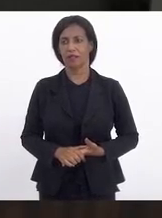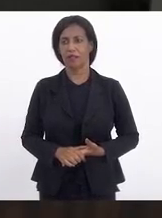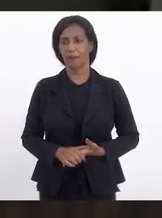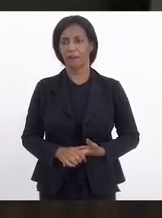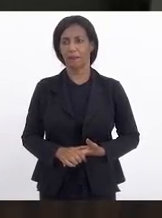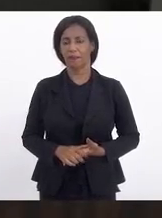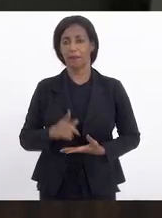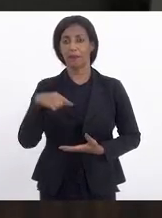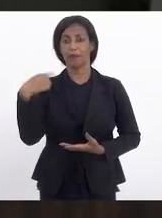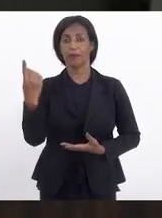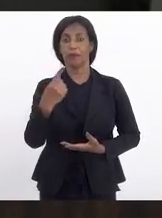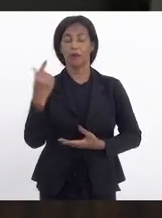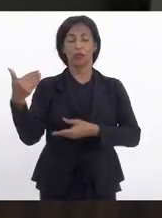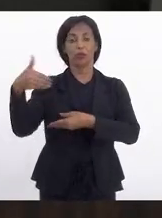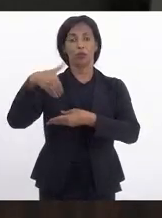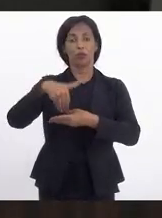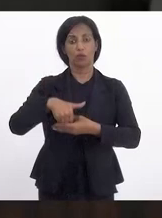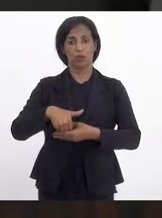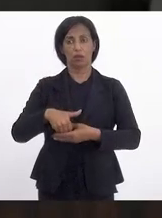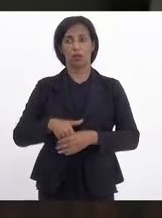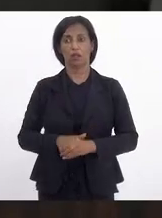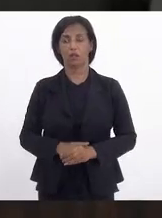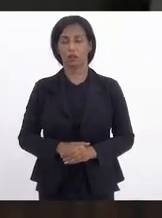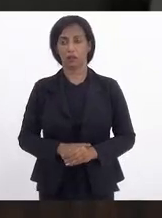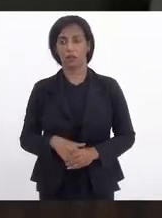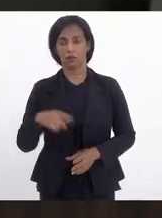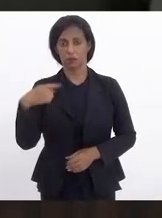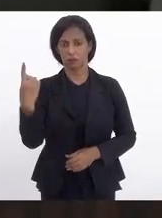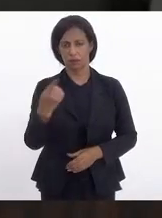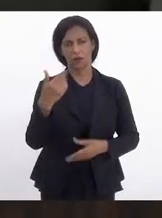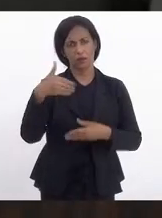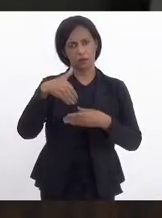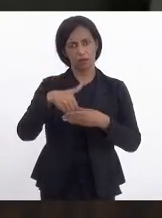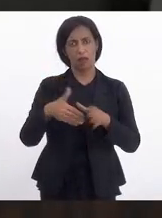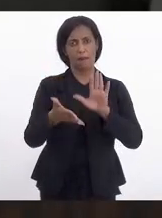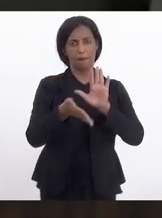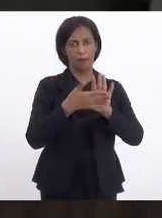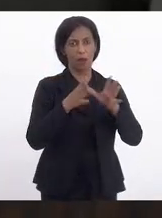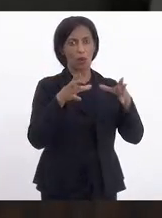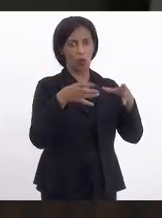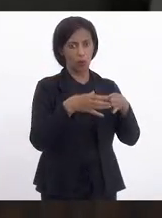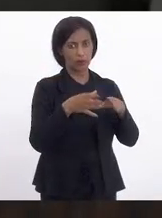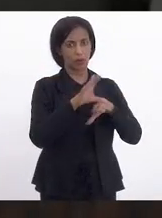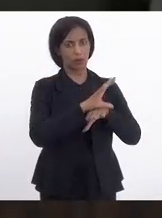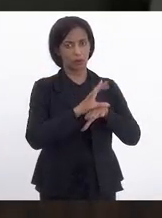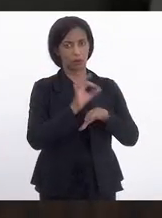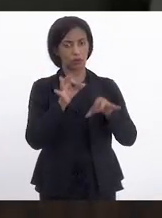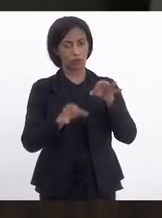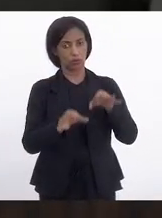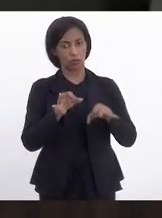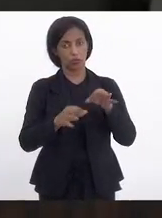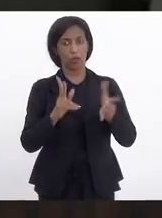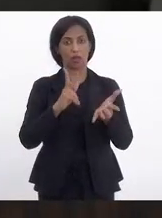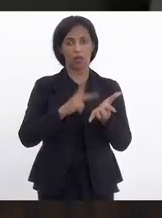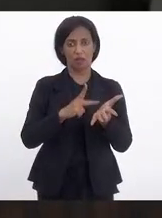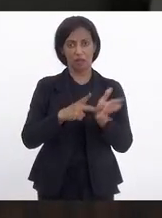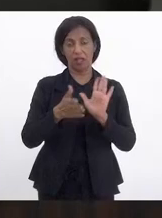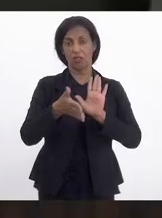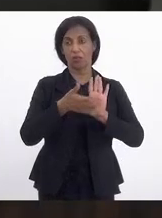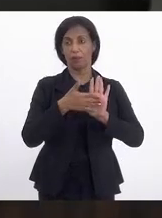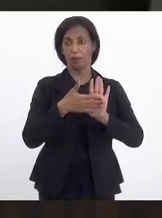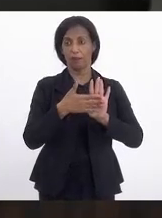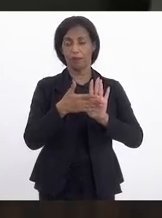e nós somos voltando nós estamos voltando Então nós vamos votar o parecer da comissão de concessão Justiça Na verdade eu vou botar o